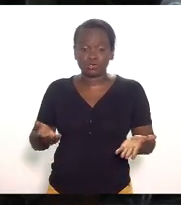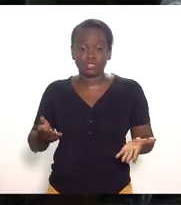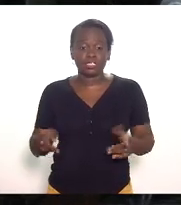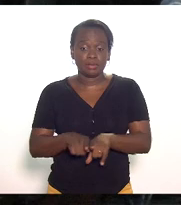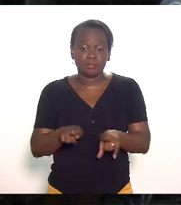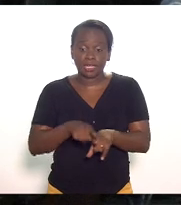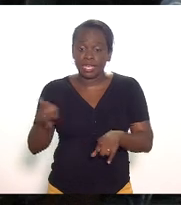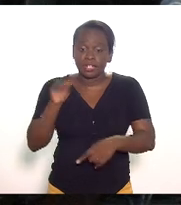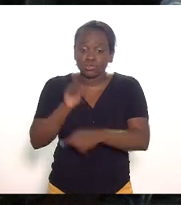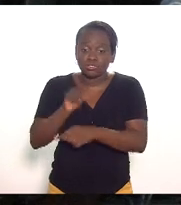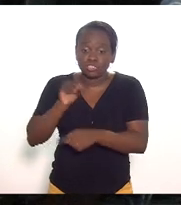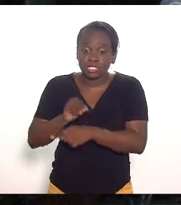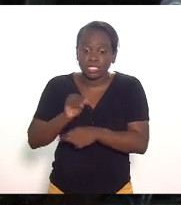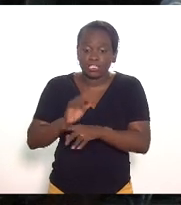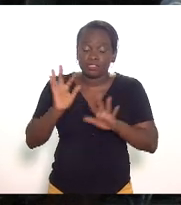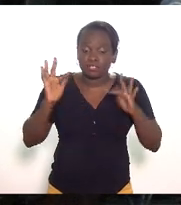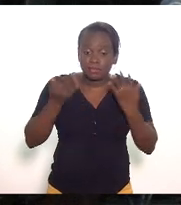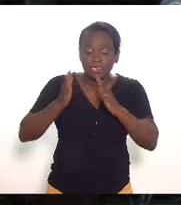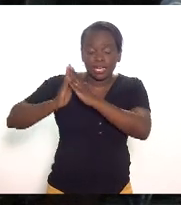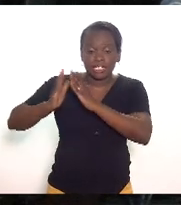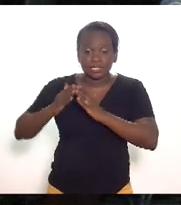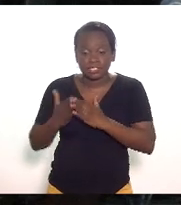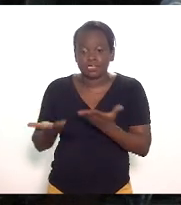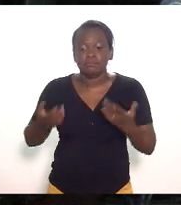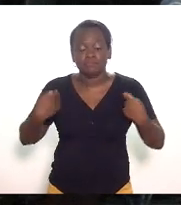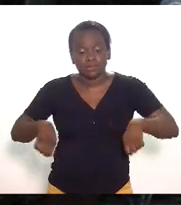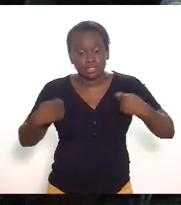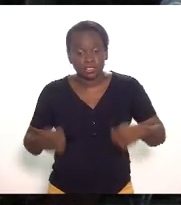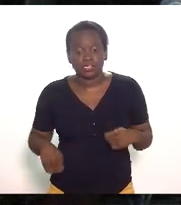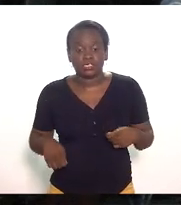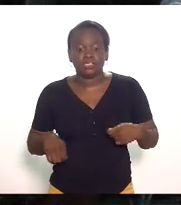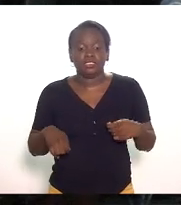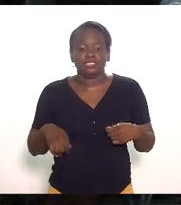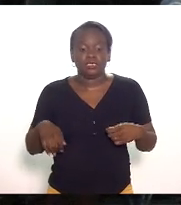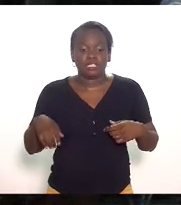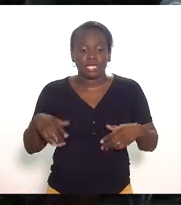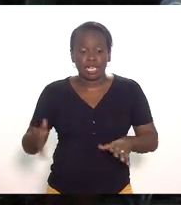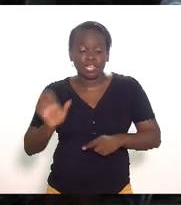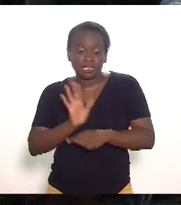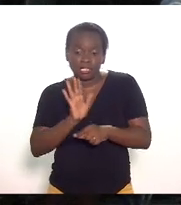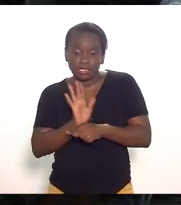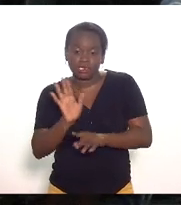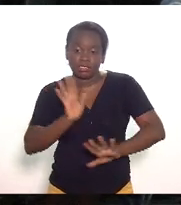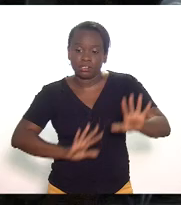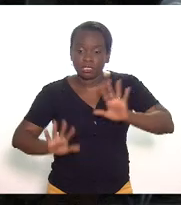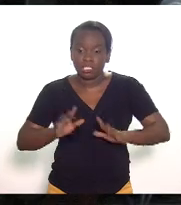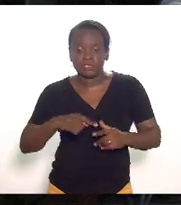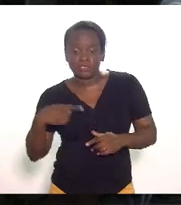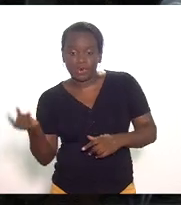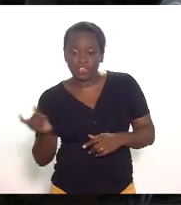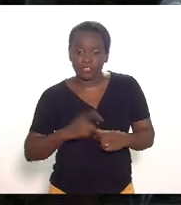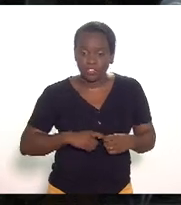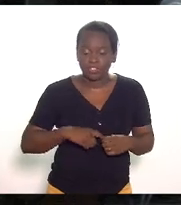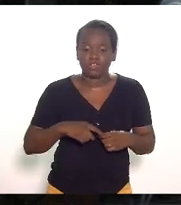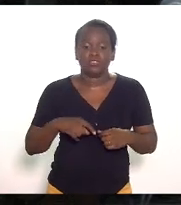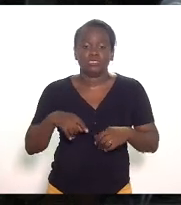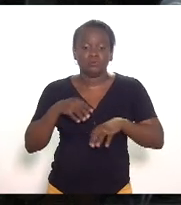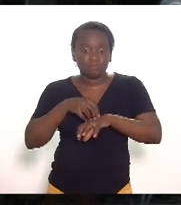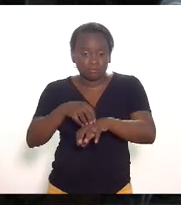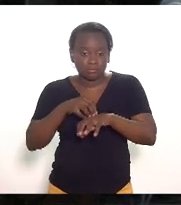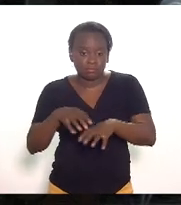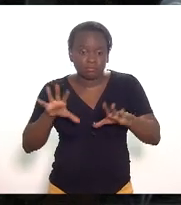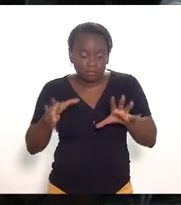elas é que sustentam, sim, as suas casas, e elas precisam ter essa proteção no ir e vir, no